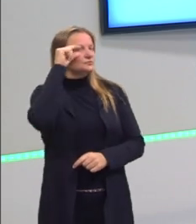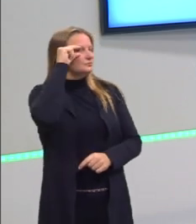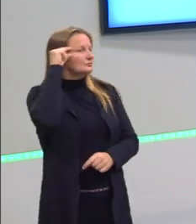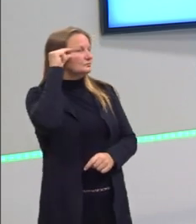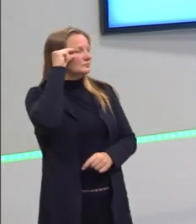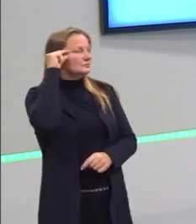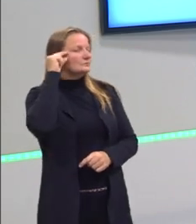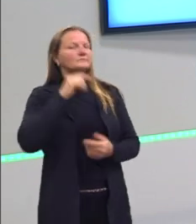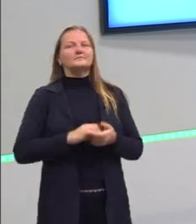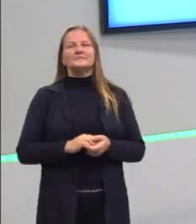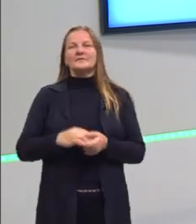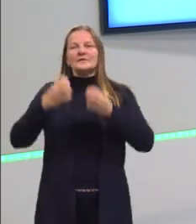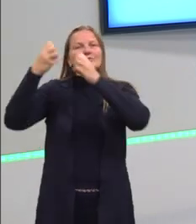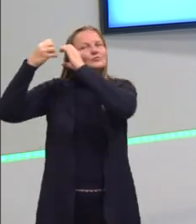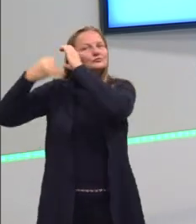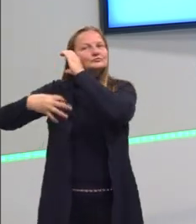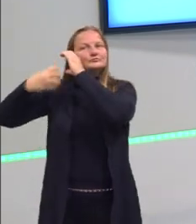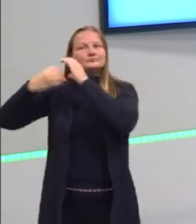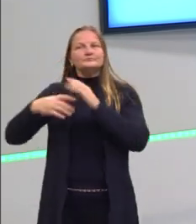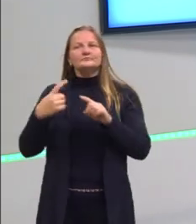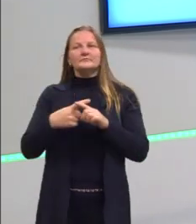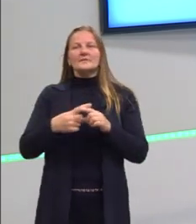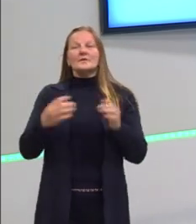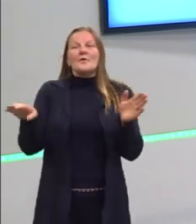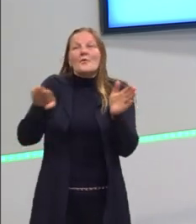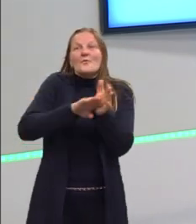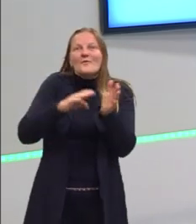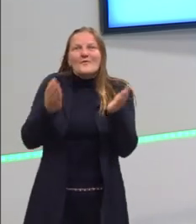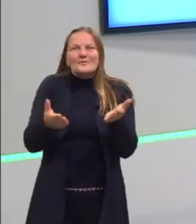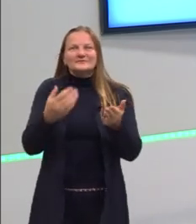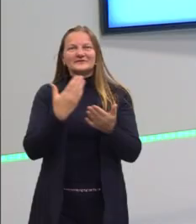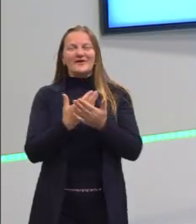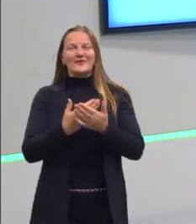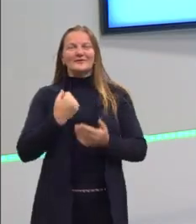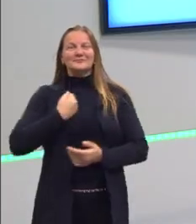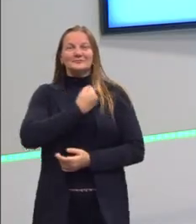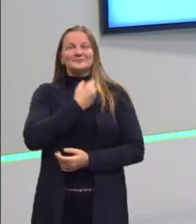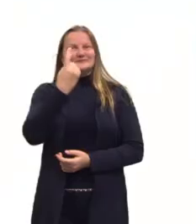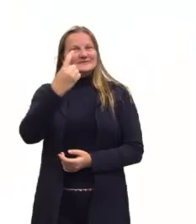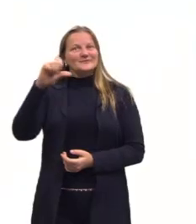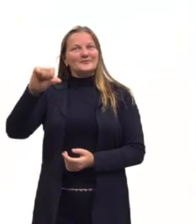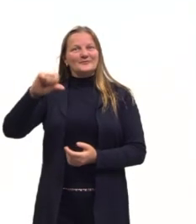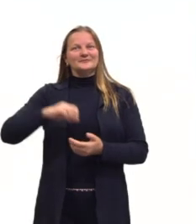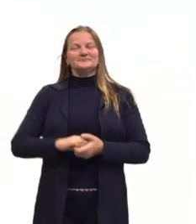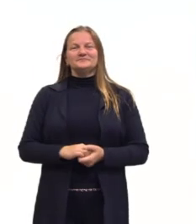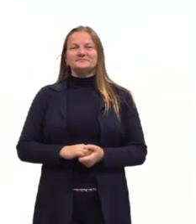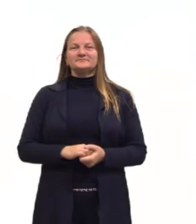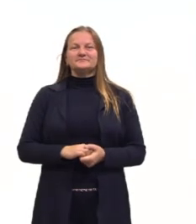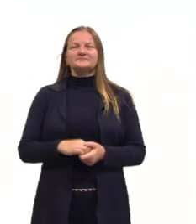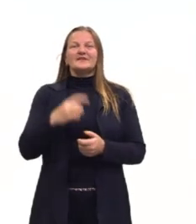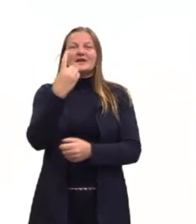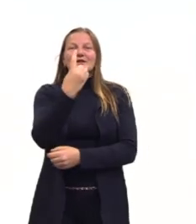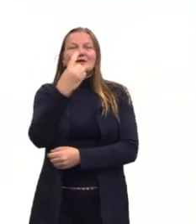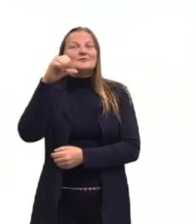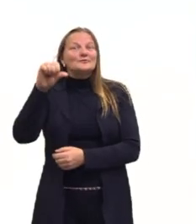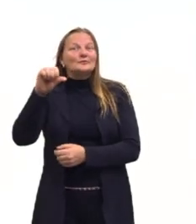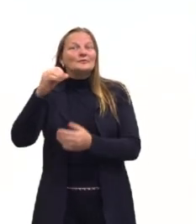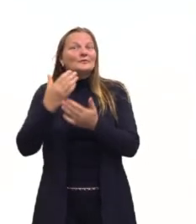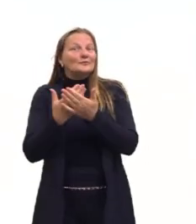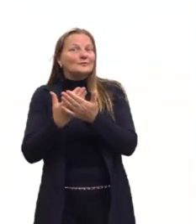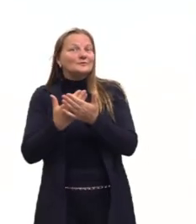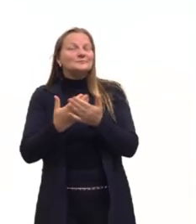certo então é isso que eu escrevi isso eu já chegamos ó hoje na aula 19 né nossa décima